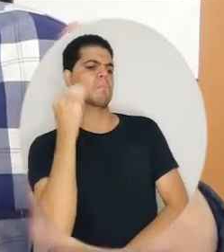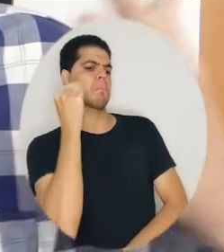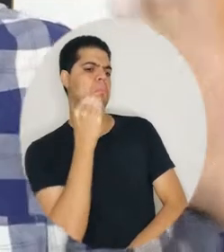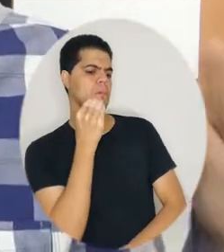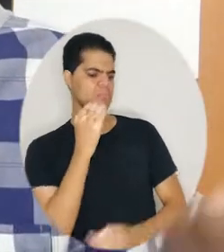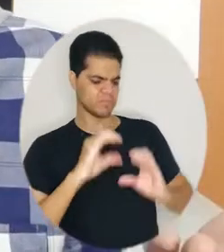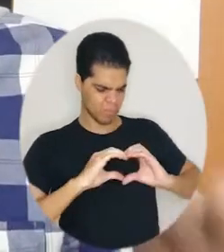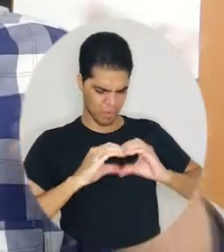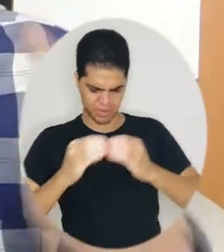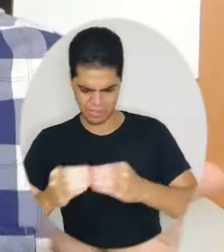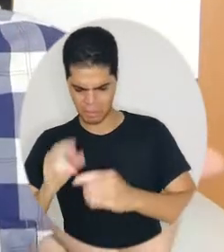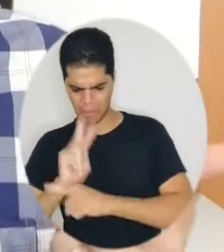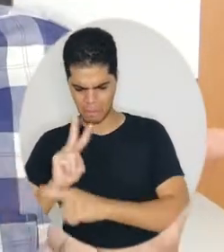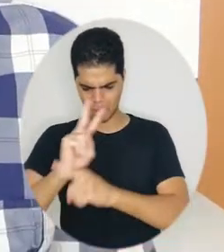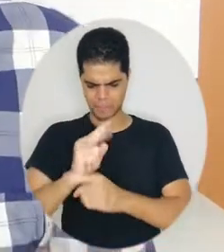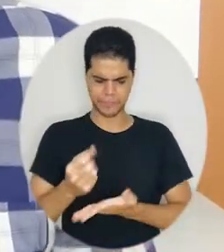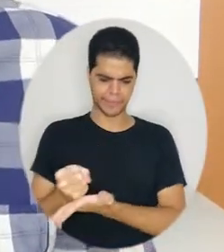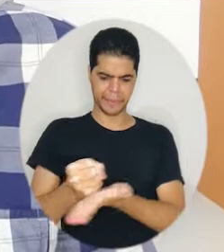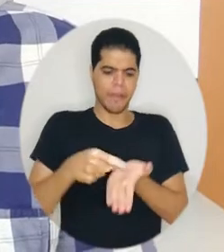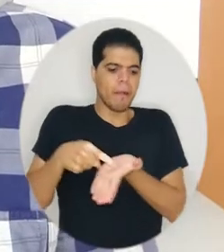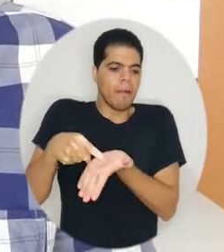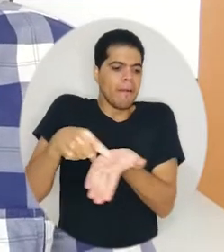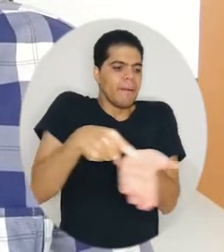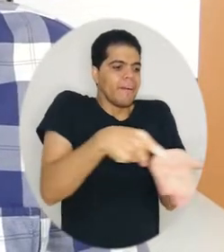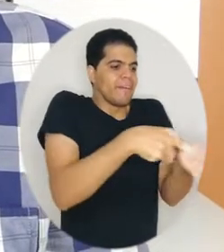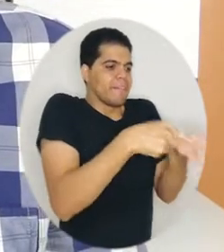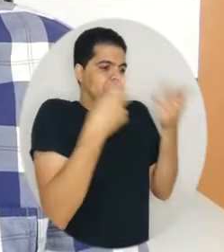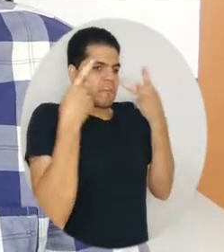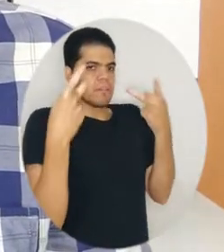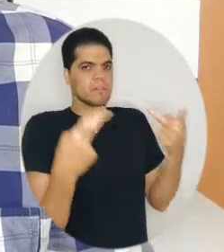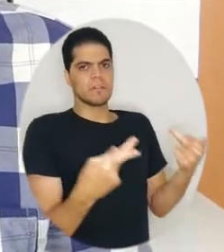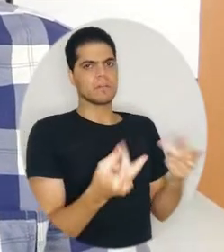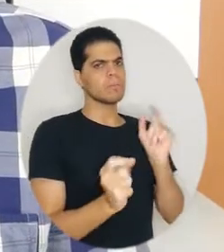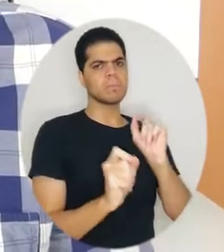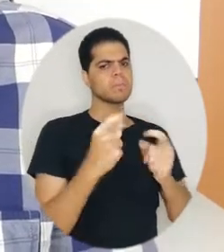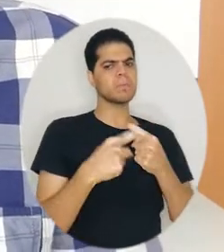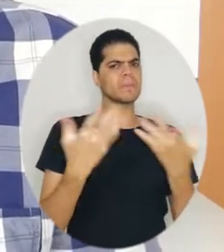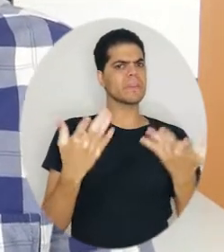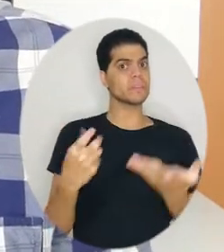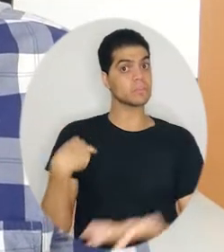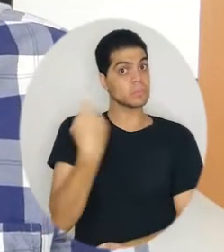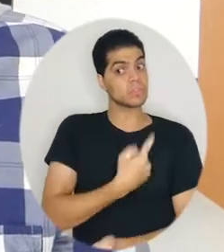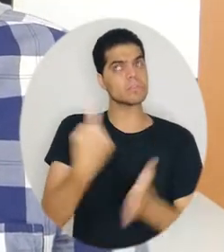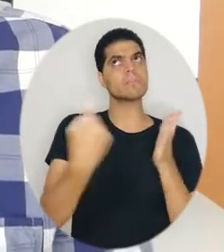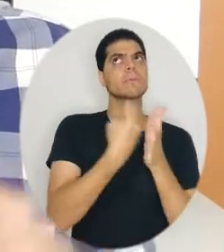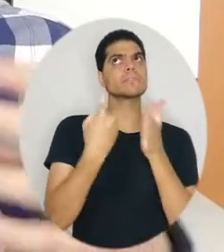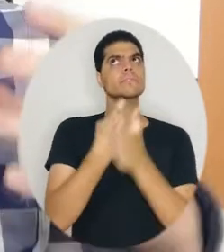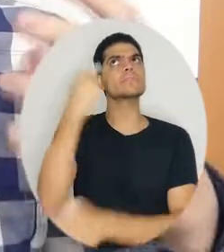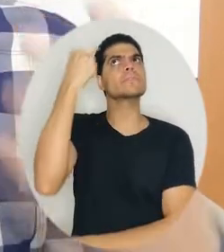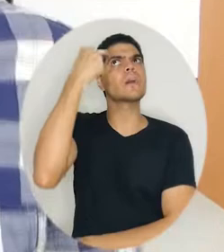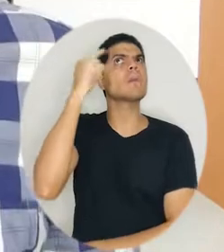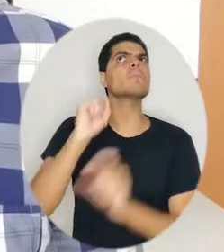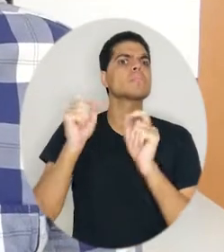e o que que a gente tá deixando de lado e porque pensando em os políticos dessa memória a gente também pode-se questionar Será que